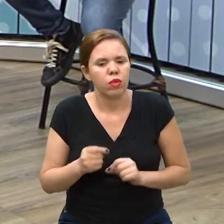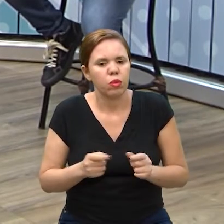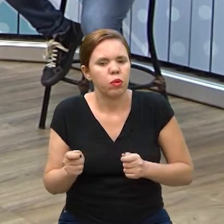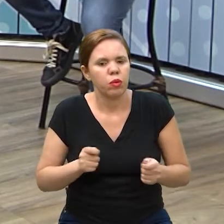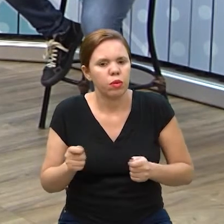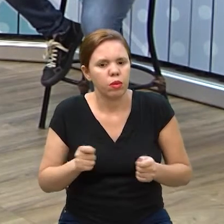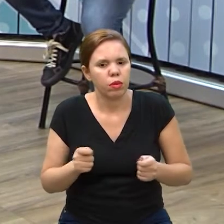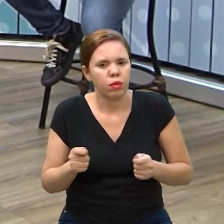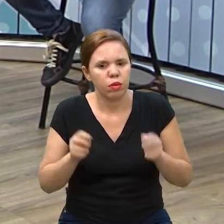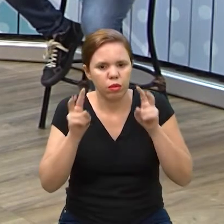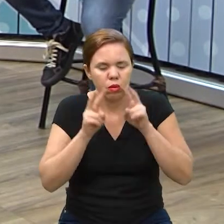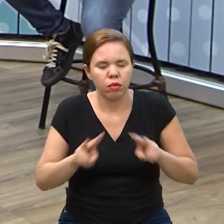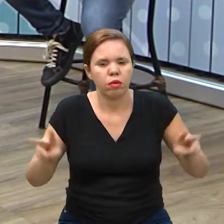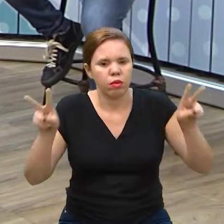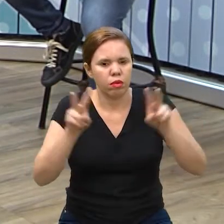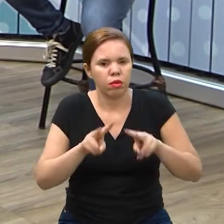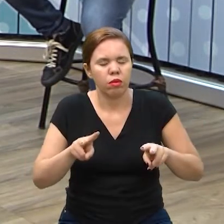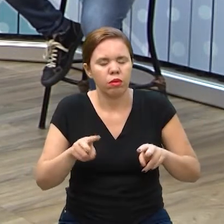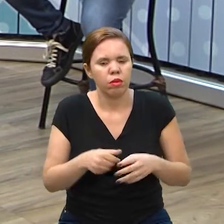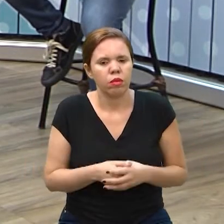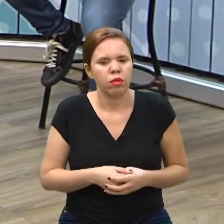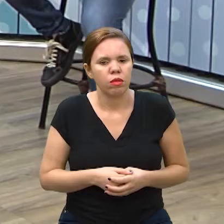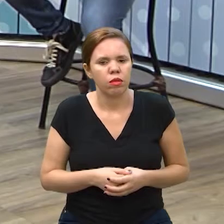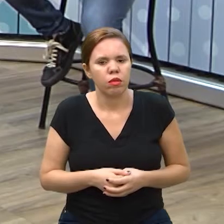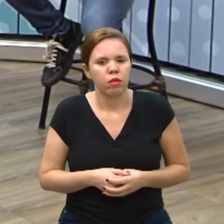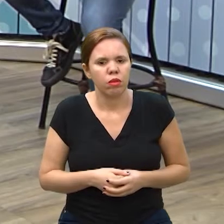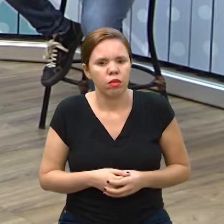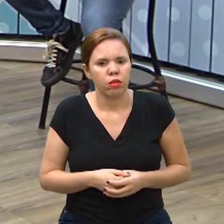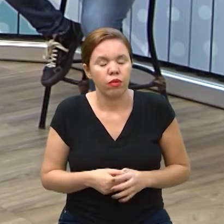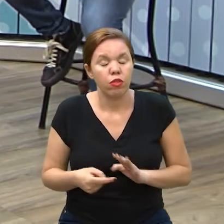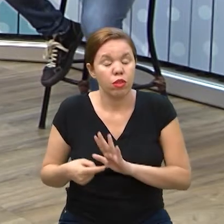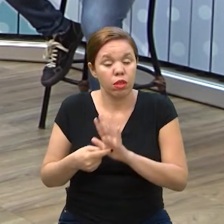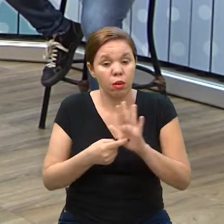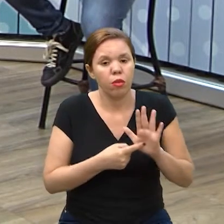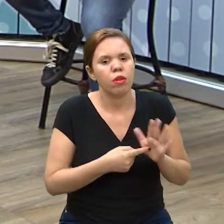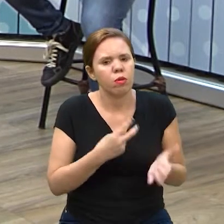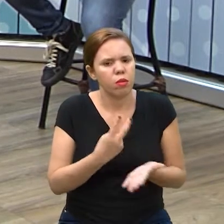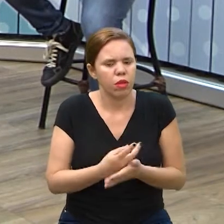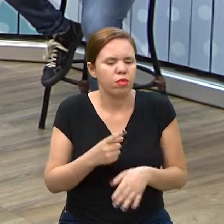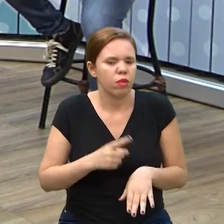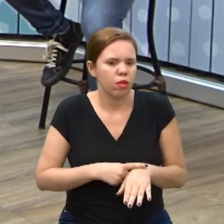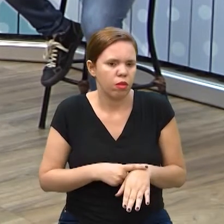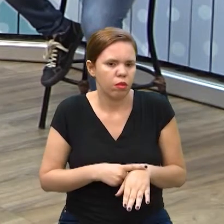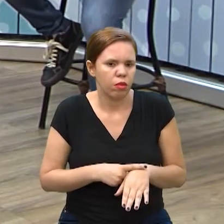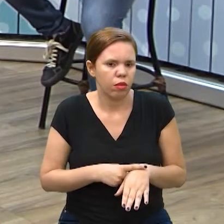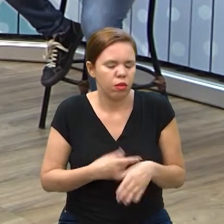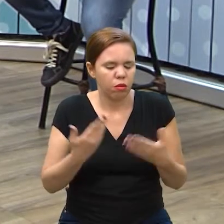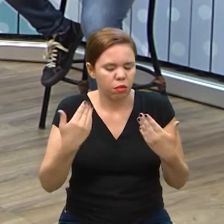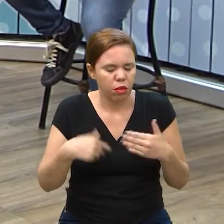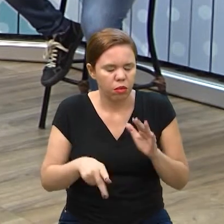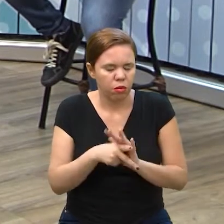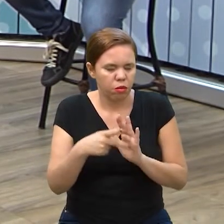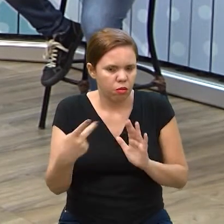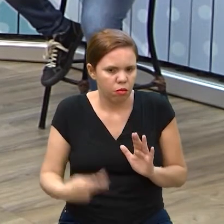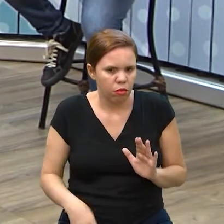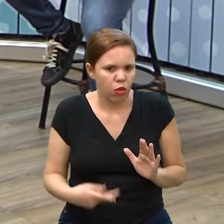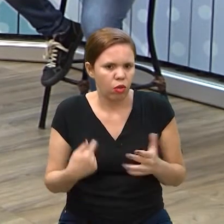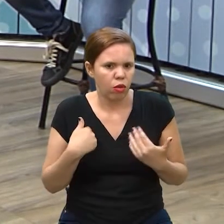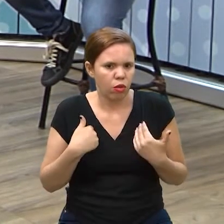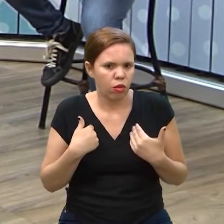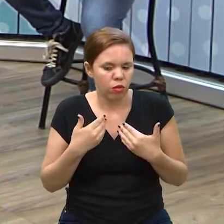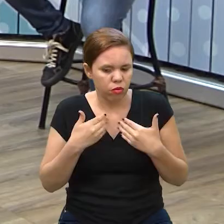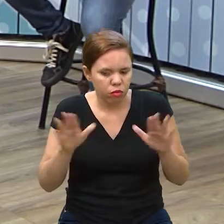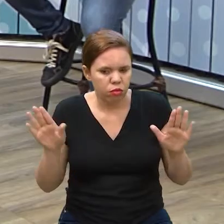porque como lida com a visibilidade, você está expondo e ao mesmo tempo está exposto. Então